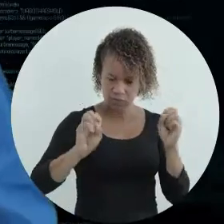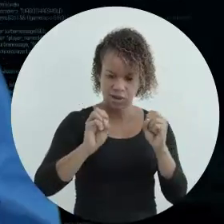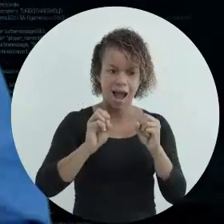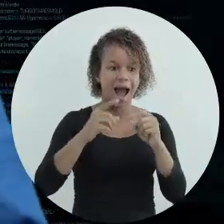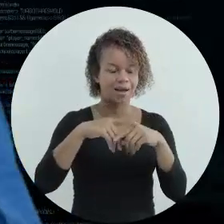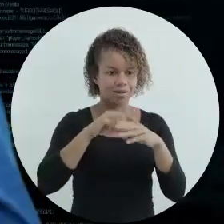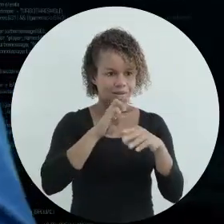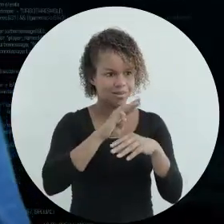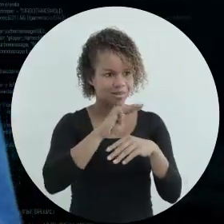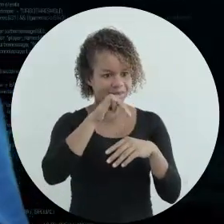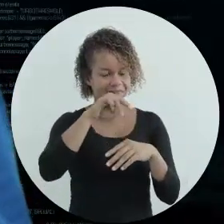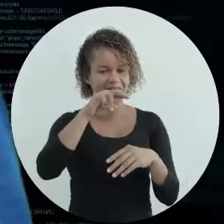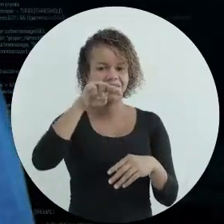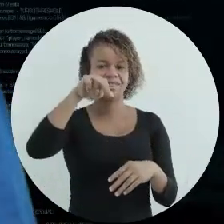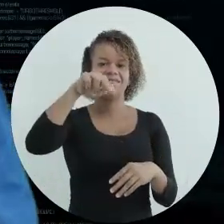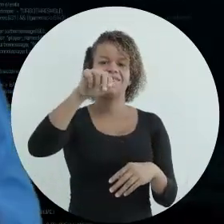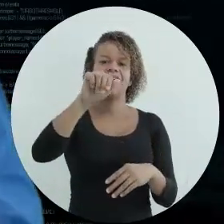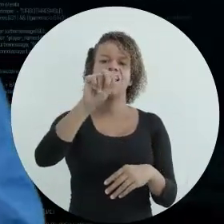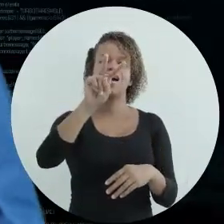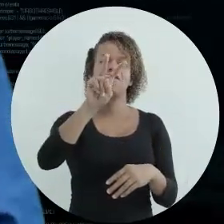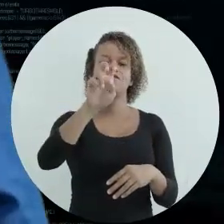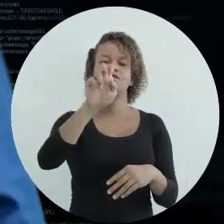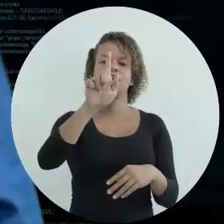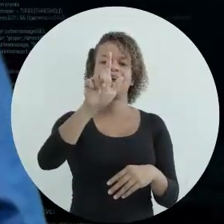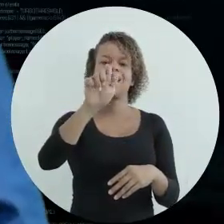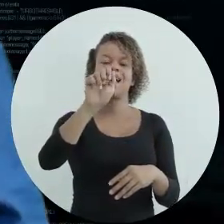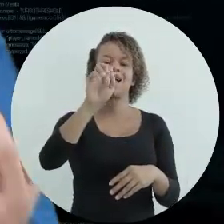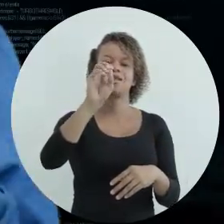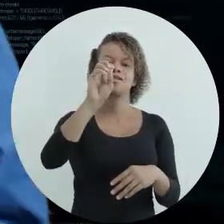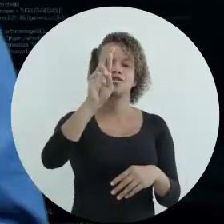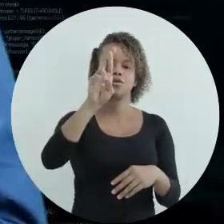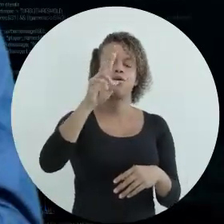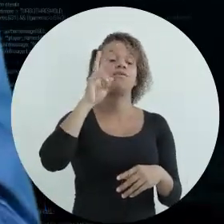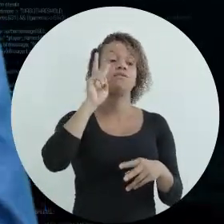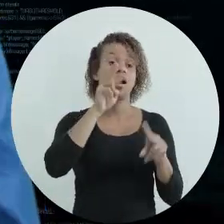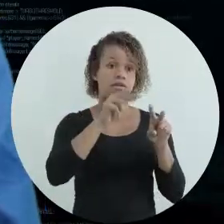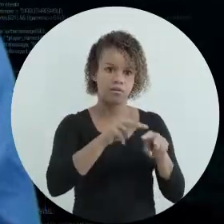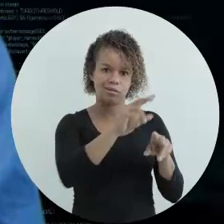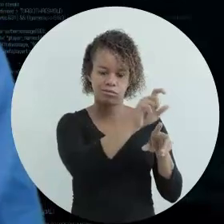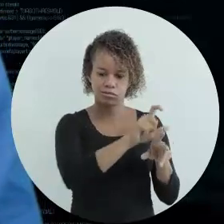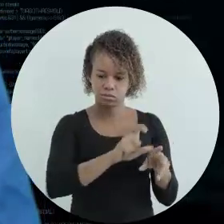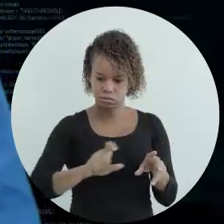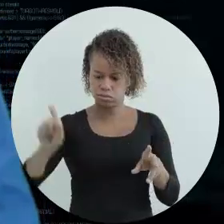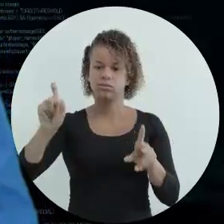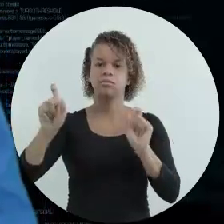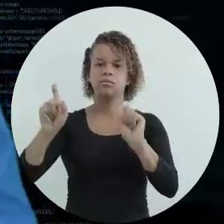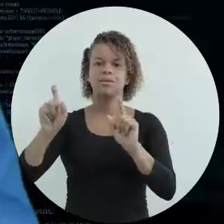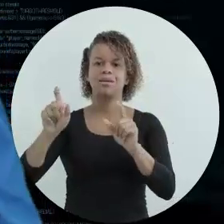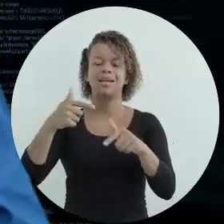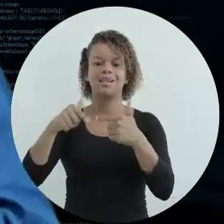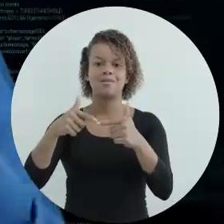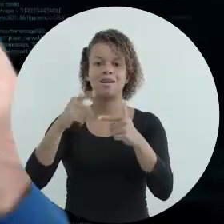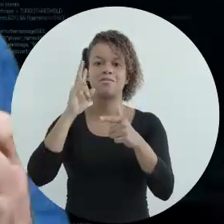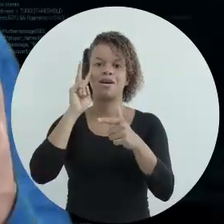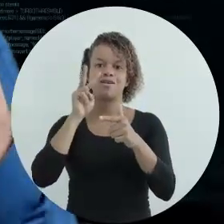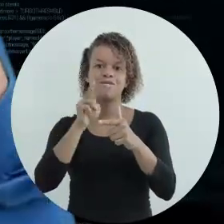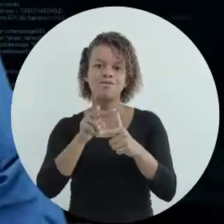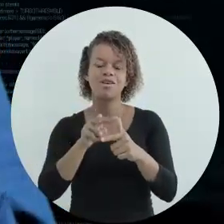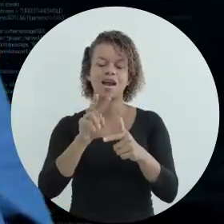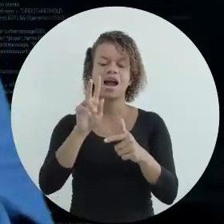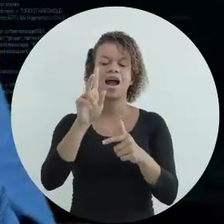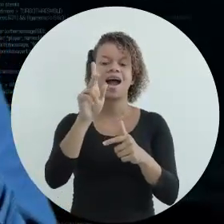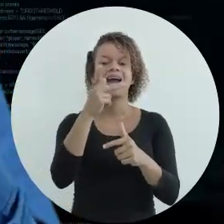arquivo e então você vai ver o resultado. Porque o JavaScript ele trabalha justamente com o HTML. E